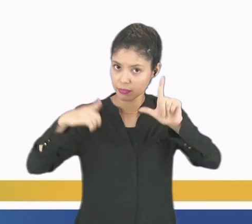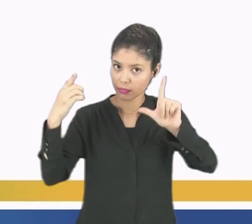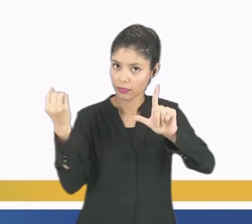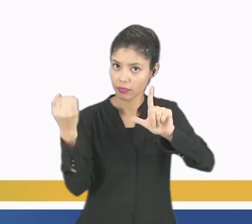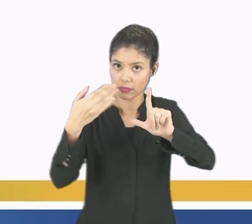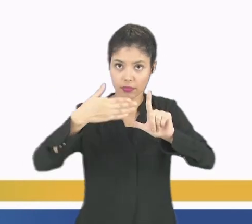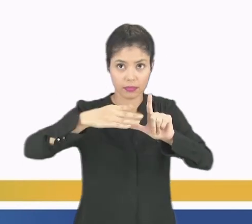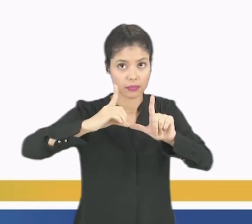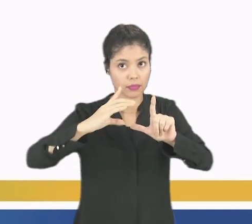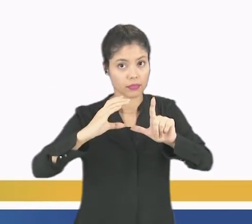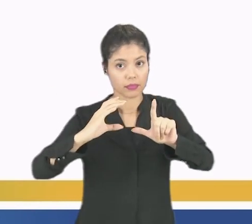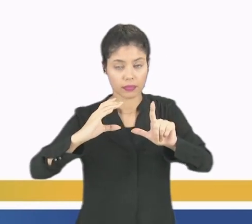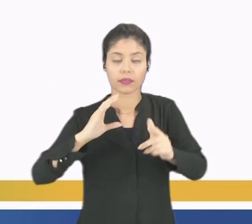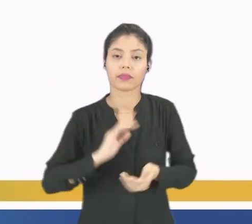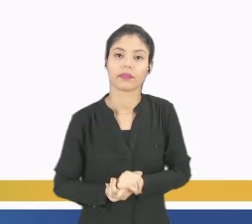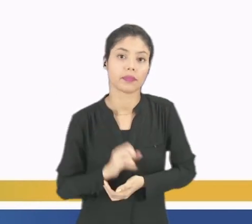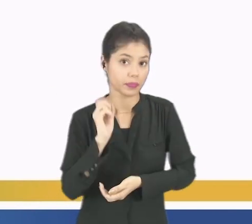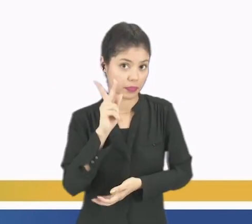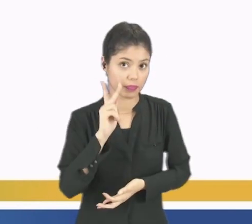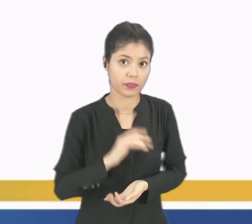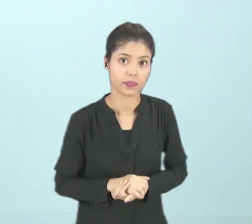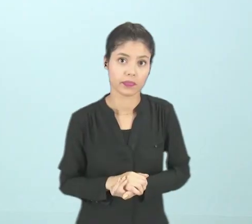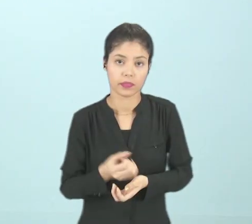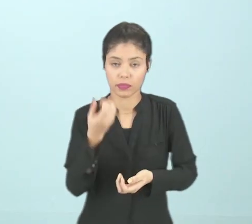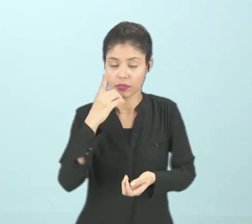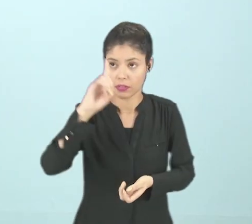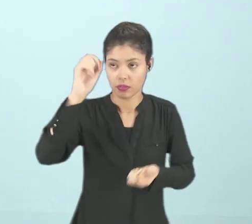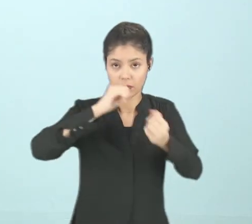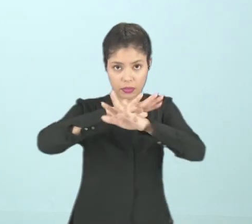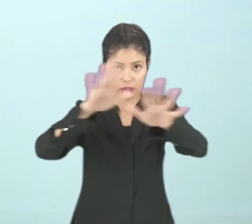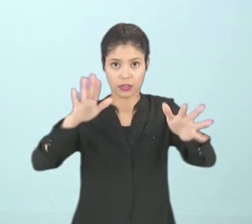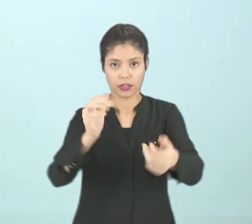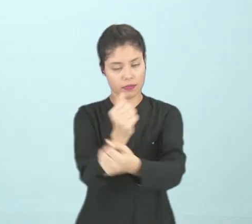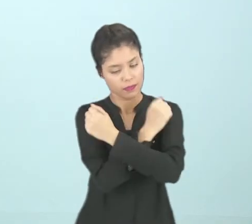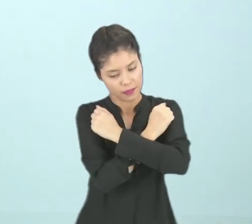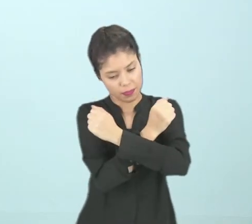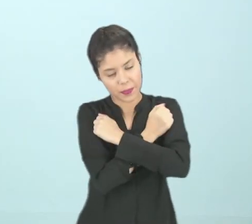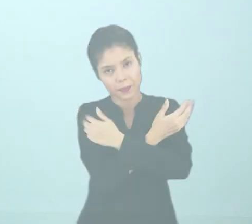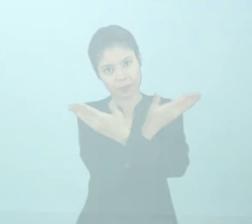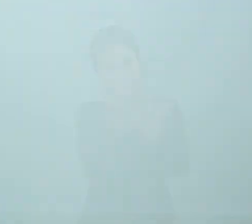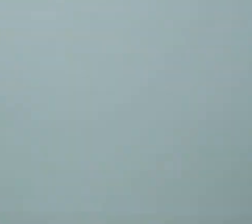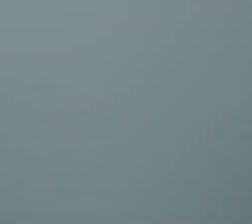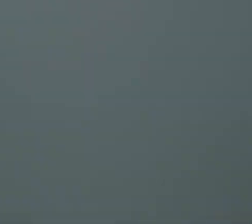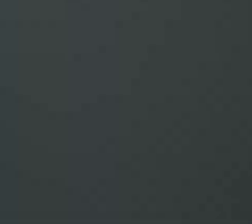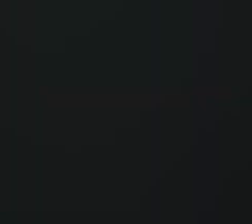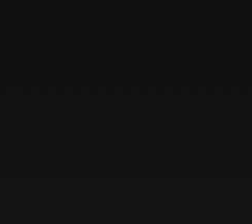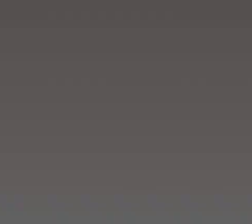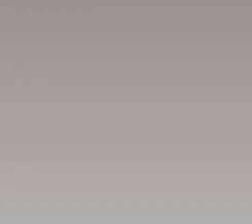aulas na plataforma Eduque, ok? Deus abençoe a todos e um grande abraço!